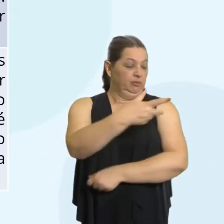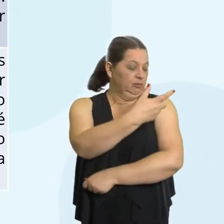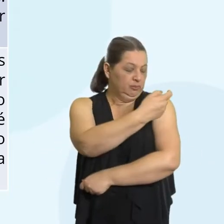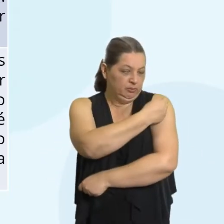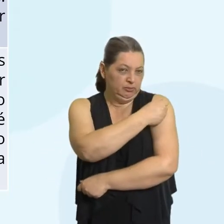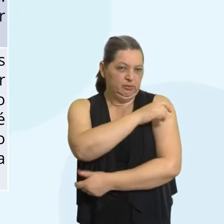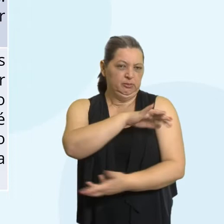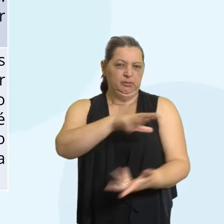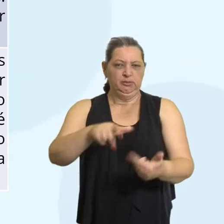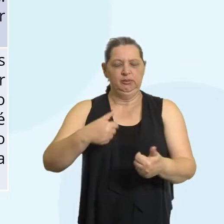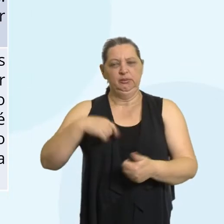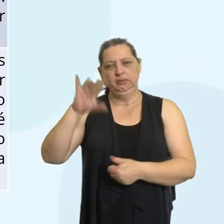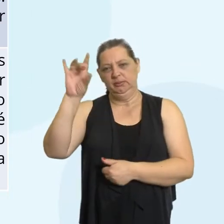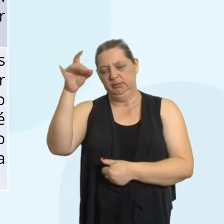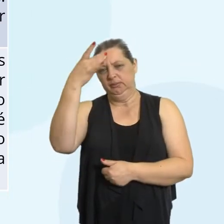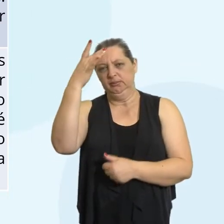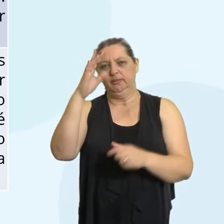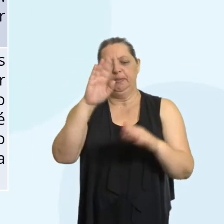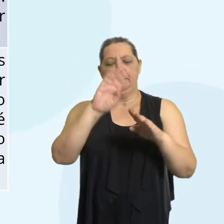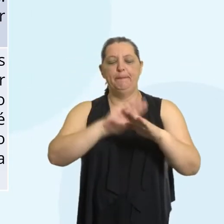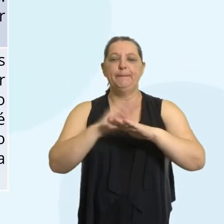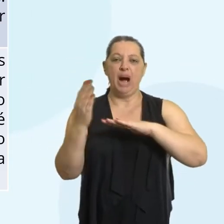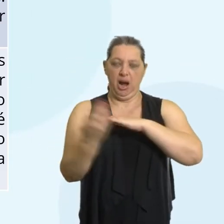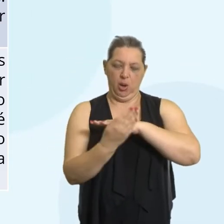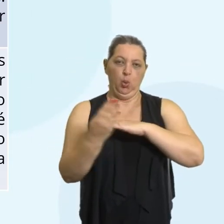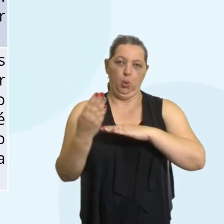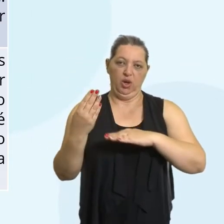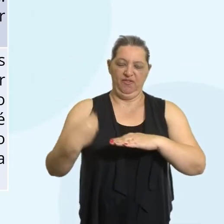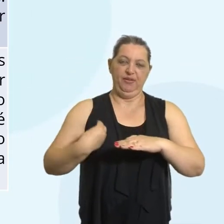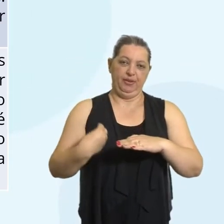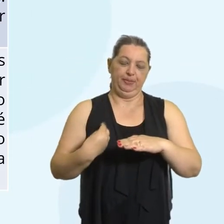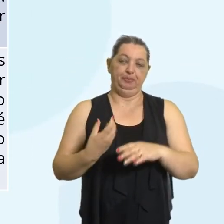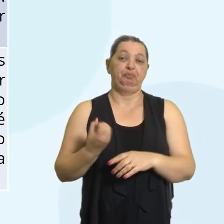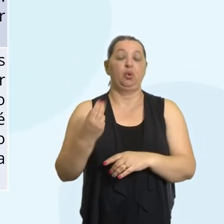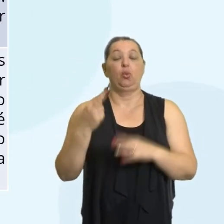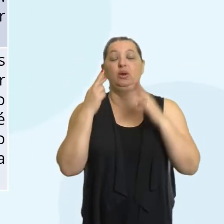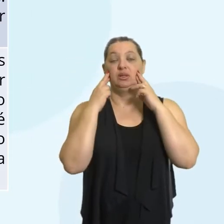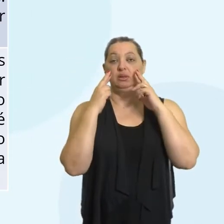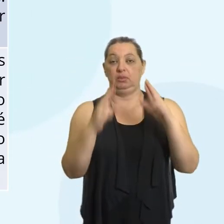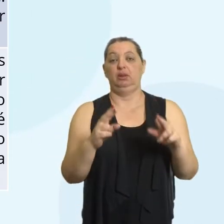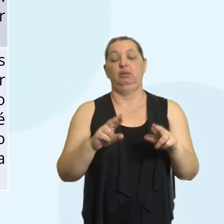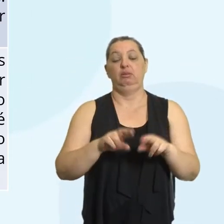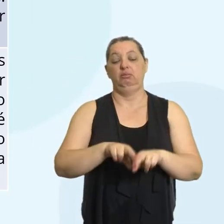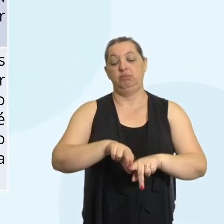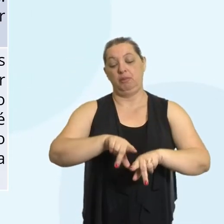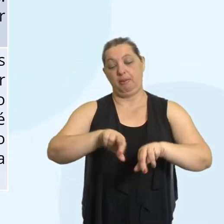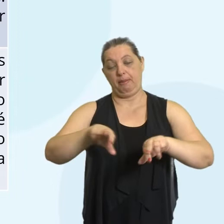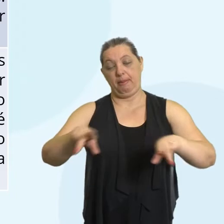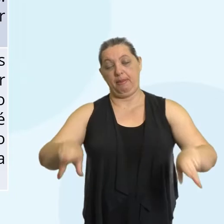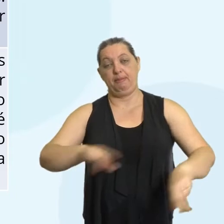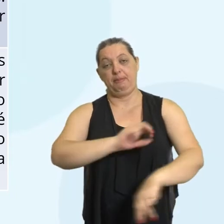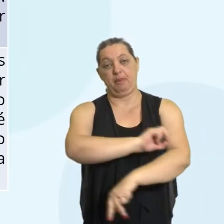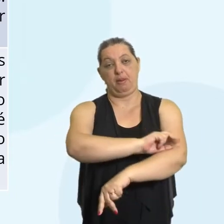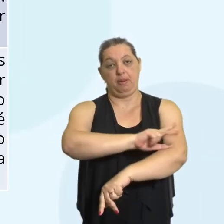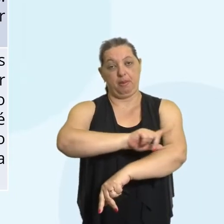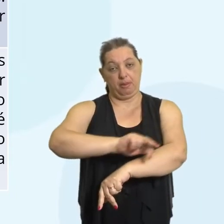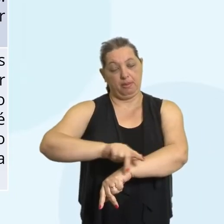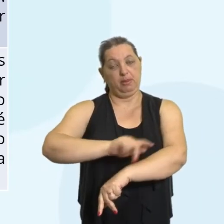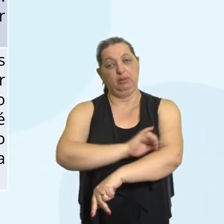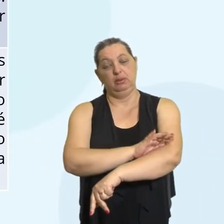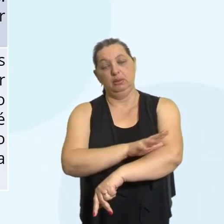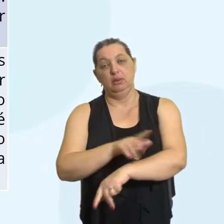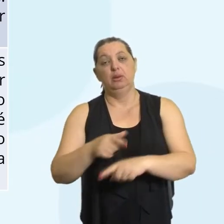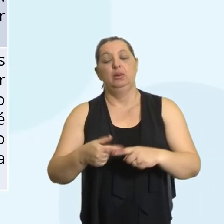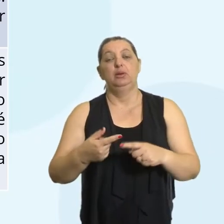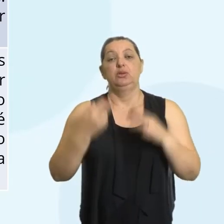pode ser moral do Bairro em que ele está inserido pode ser respeito à diversidade de etnia pode ser respeito à diversidade sexual